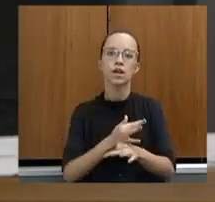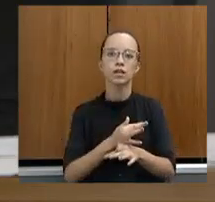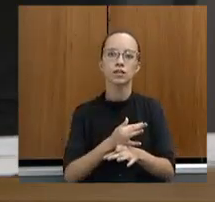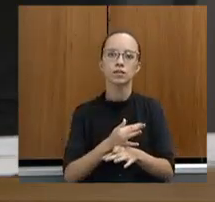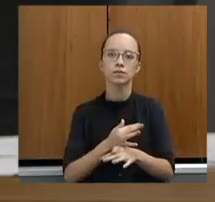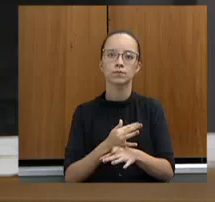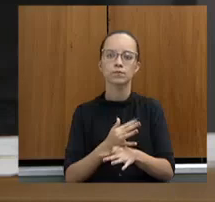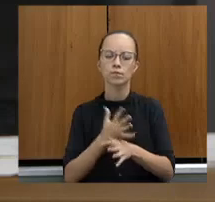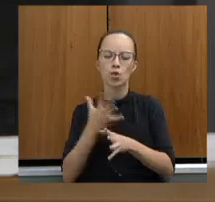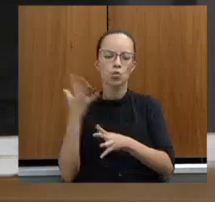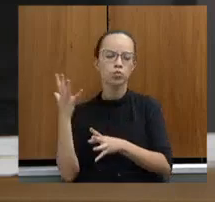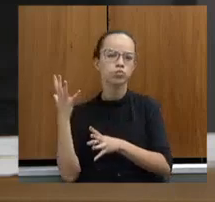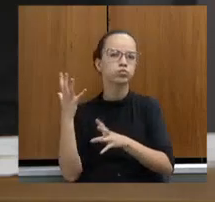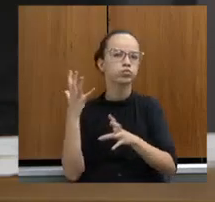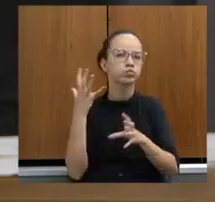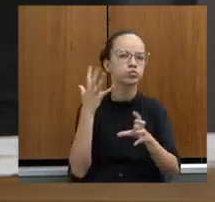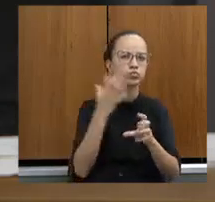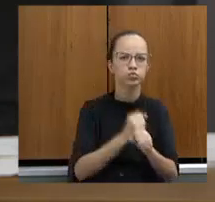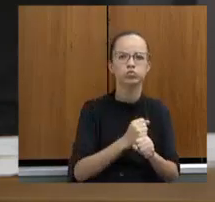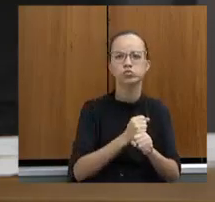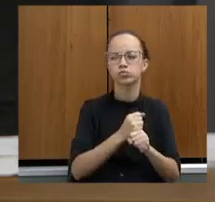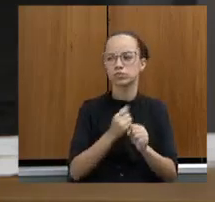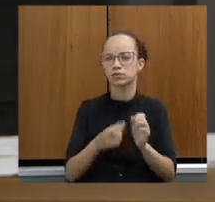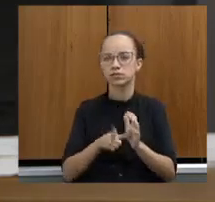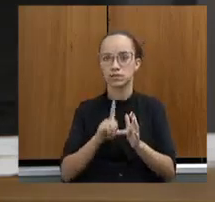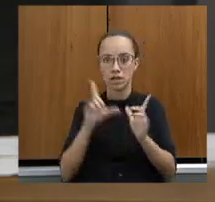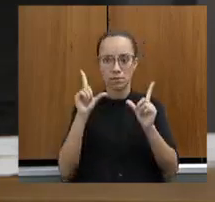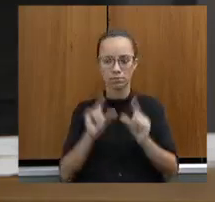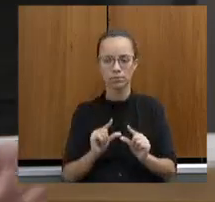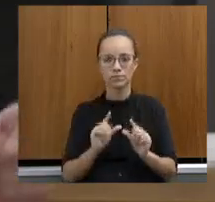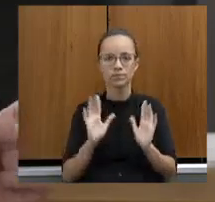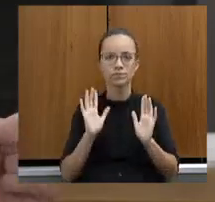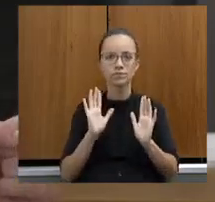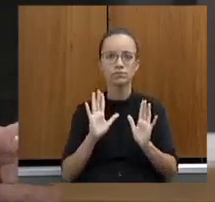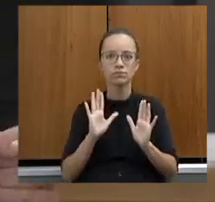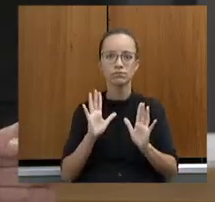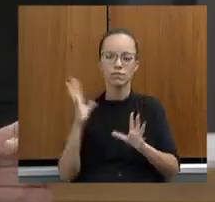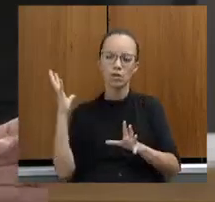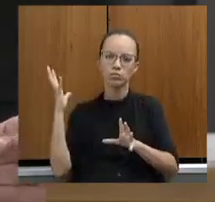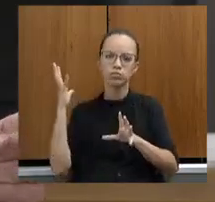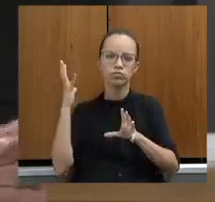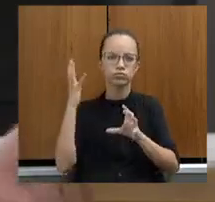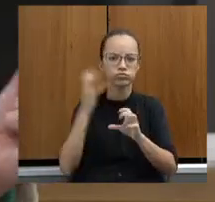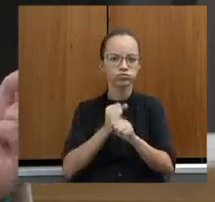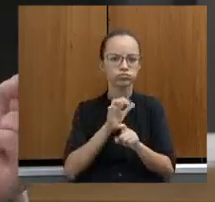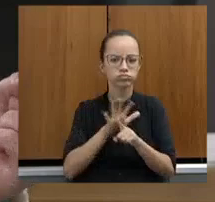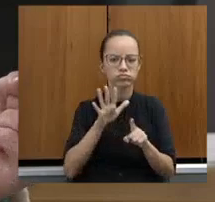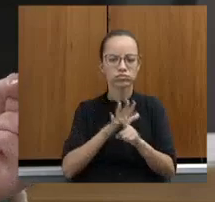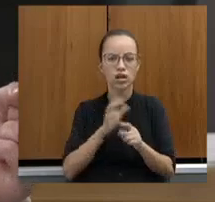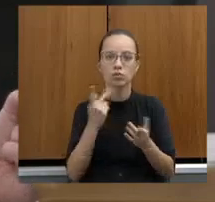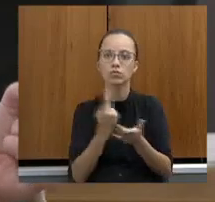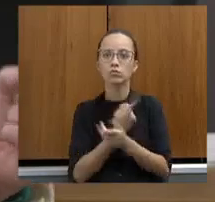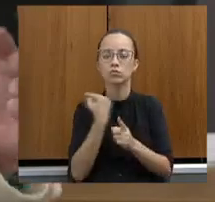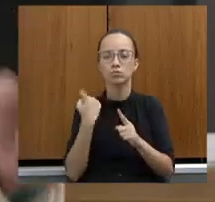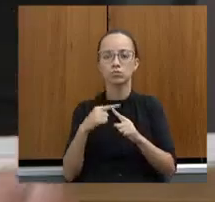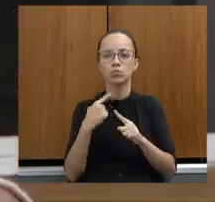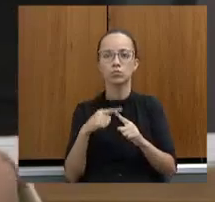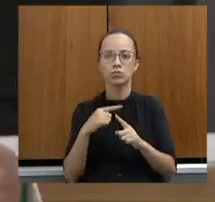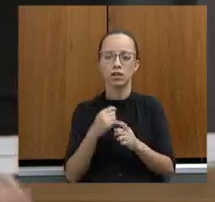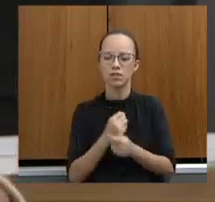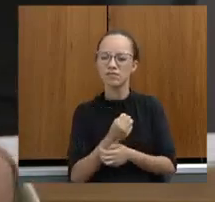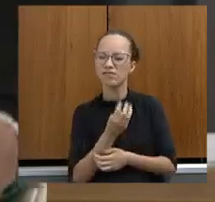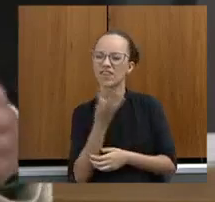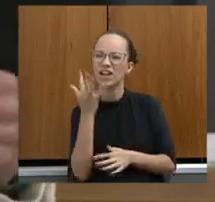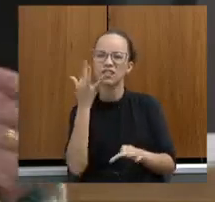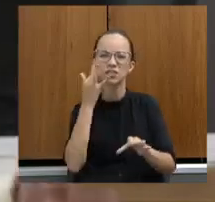inicial de recursos que nós anunciamos era bem menor e a gente acabou tendo um volume de recursos bem maior justamente porque várias